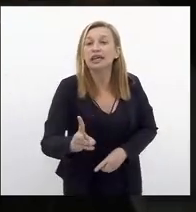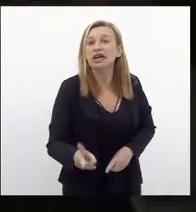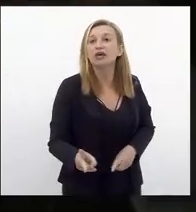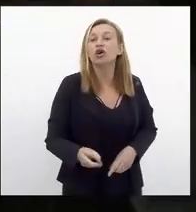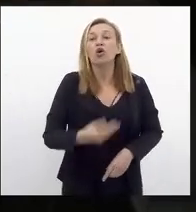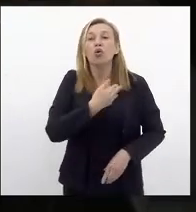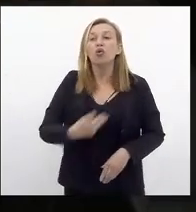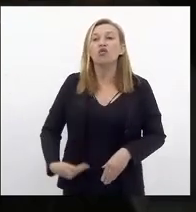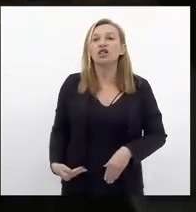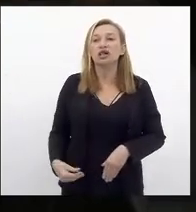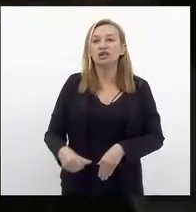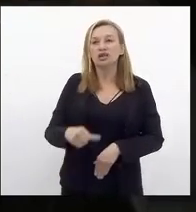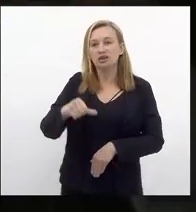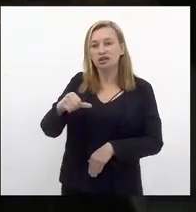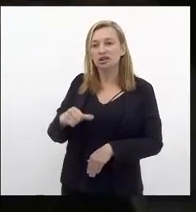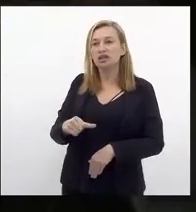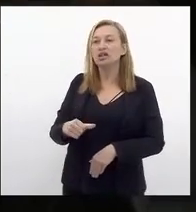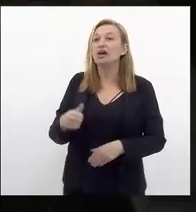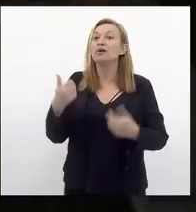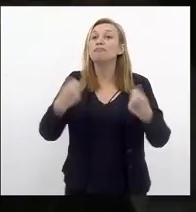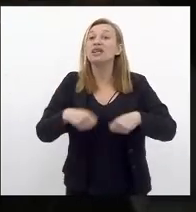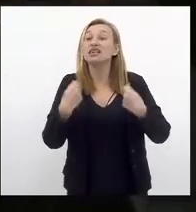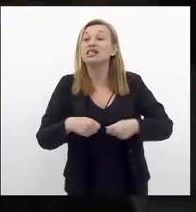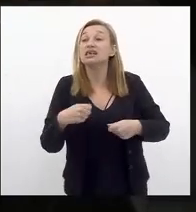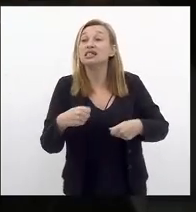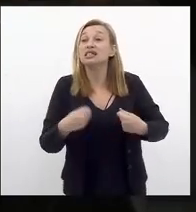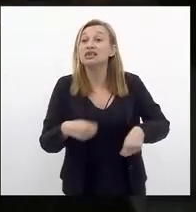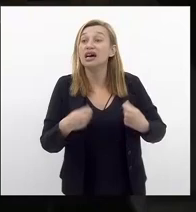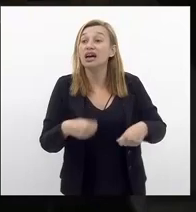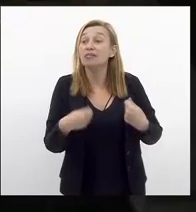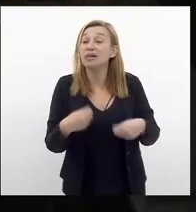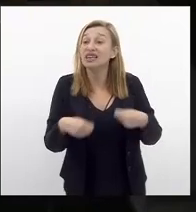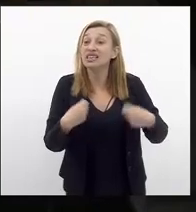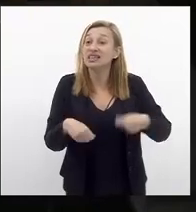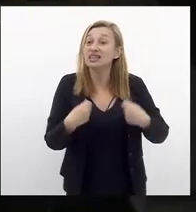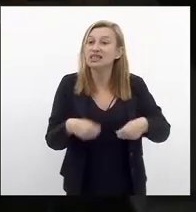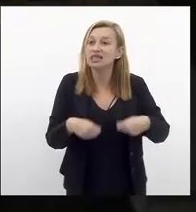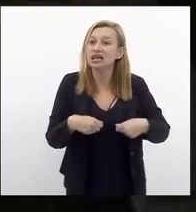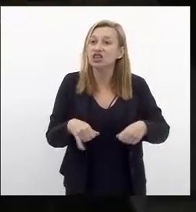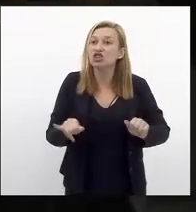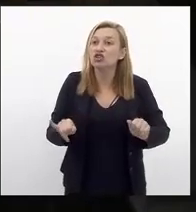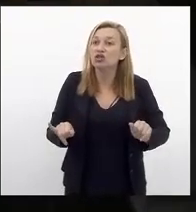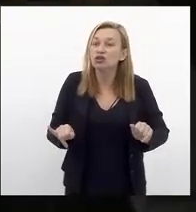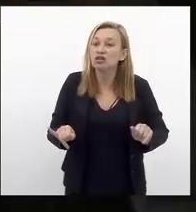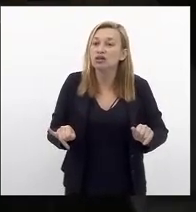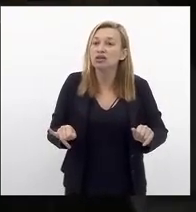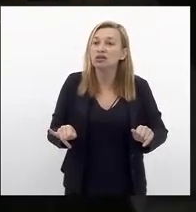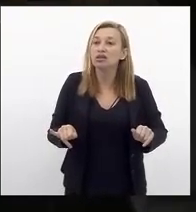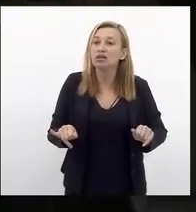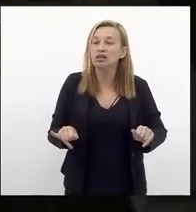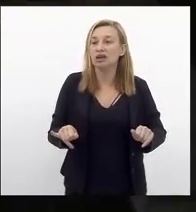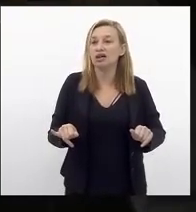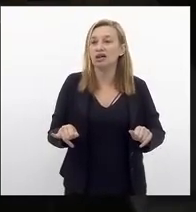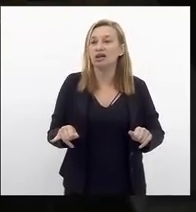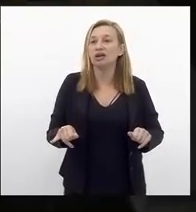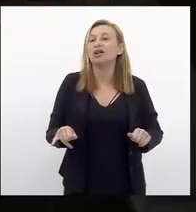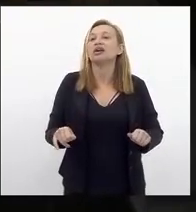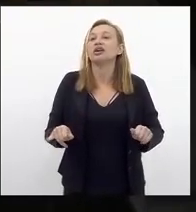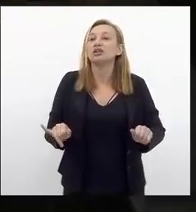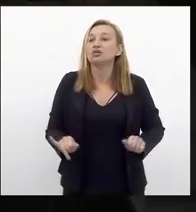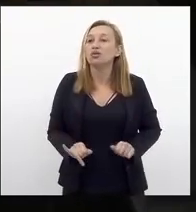que o governador tem que sangrar na própria carne na própria carne e